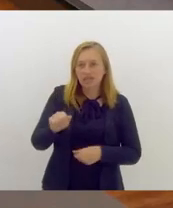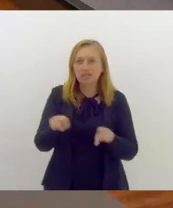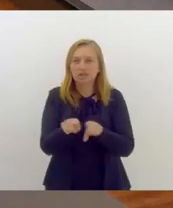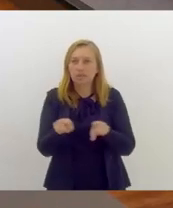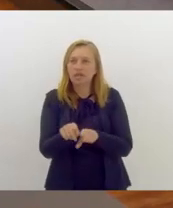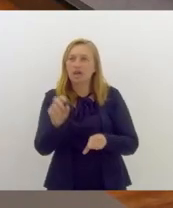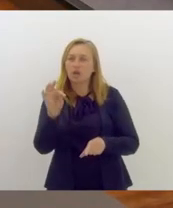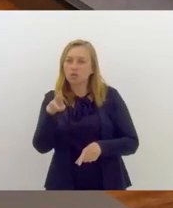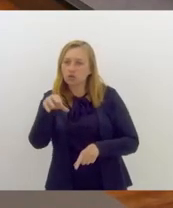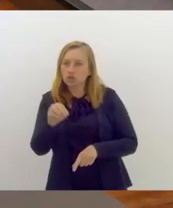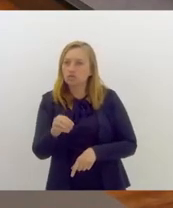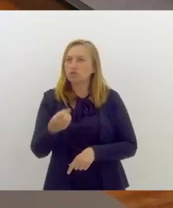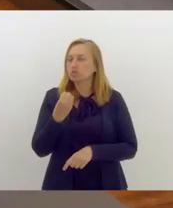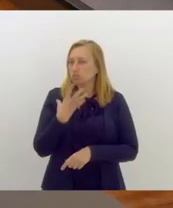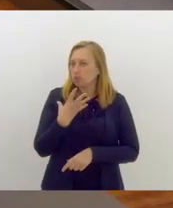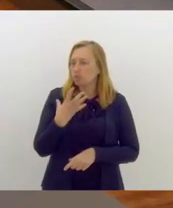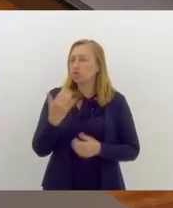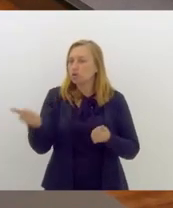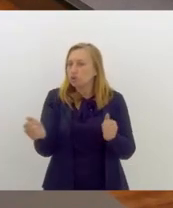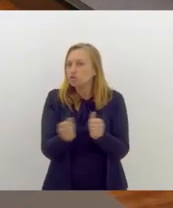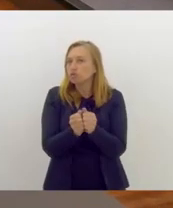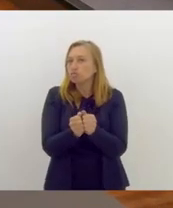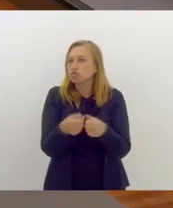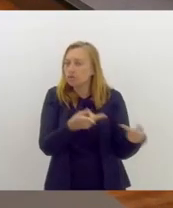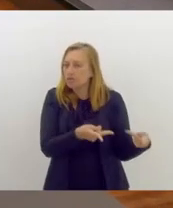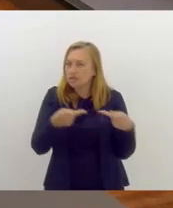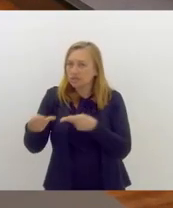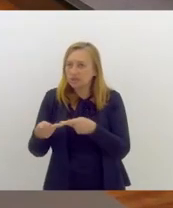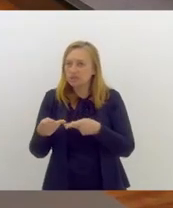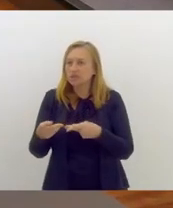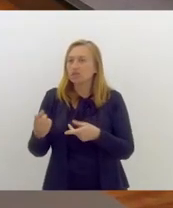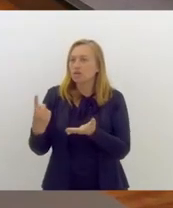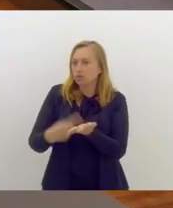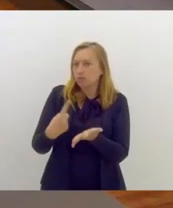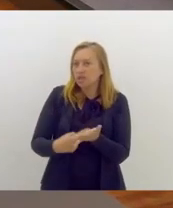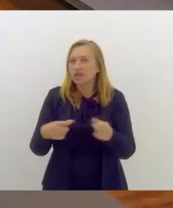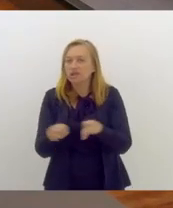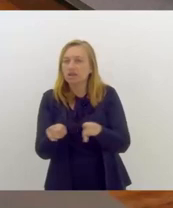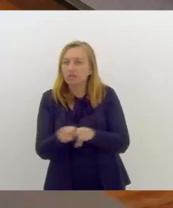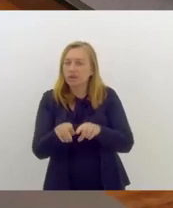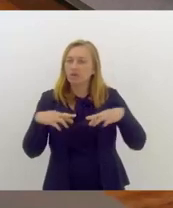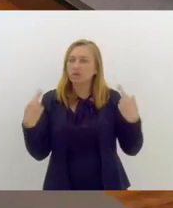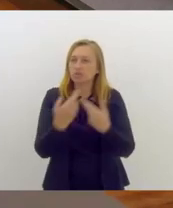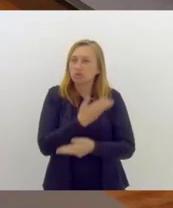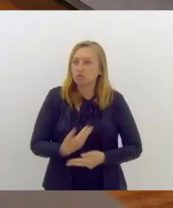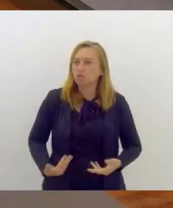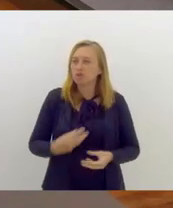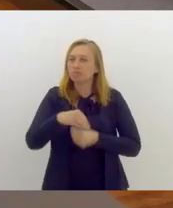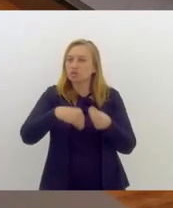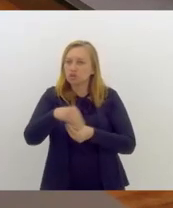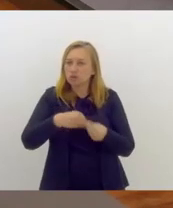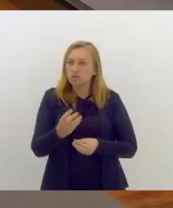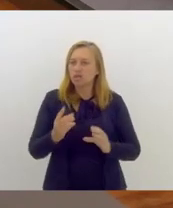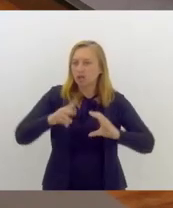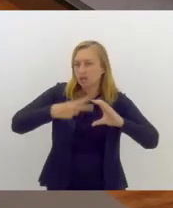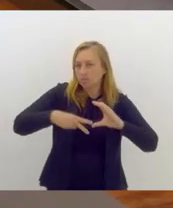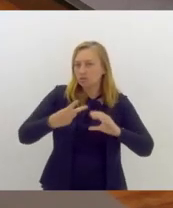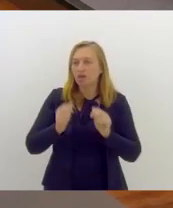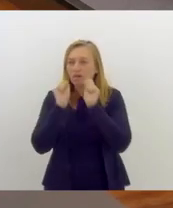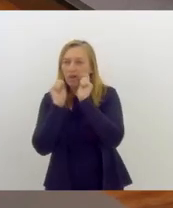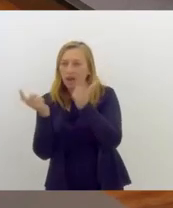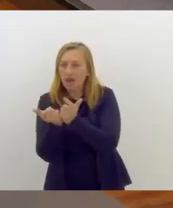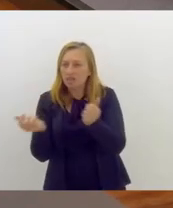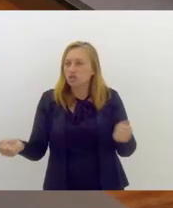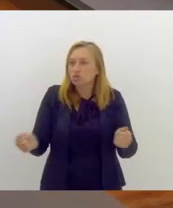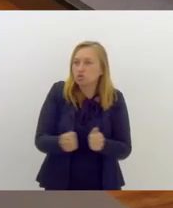e talvez fosse interessante junto com essa visita a gente marcar também uma audiência pública mista câmara dos deputados e alerj